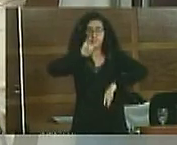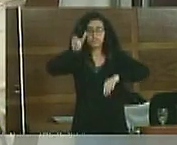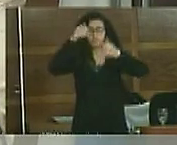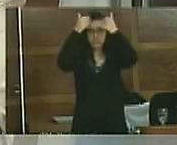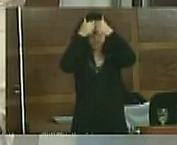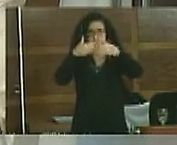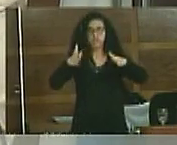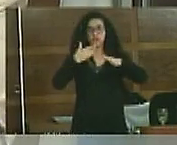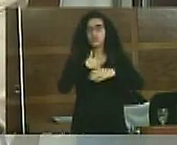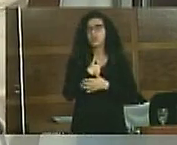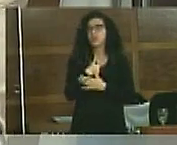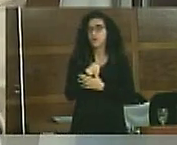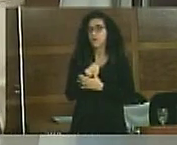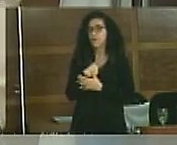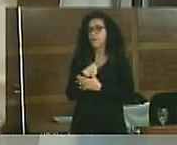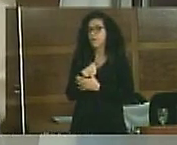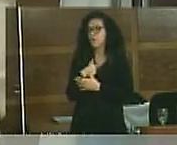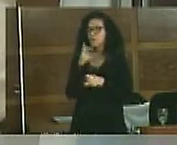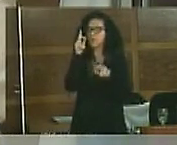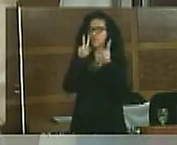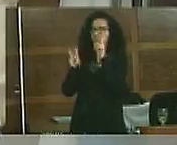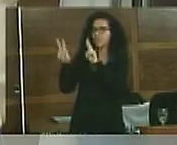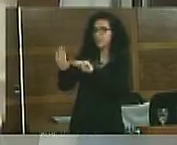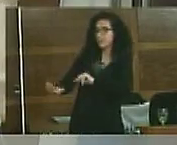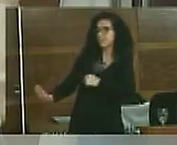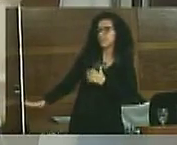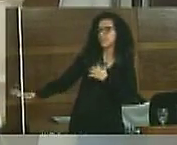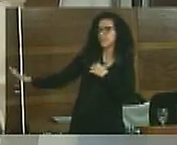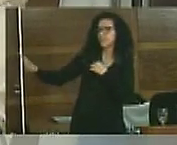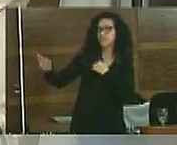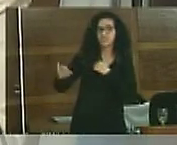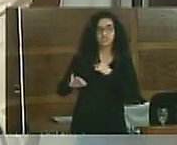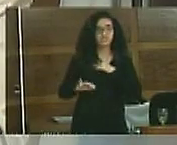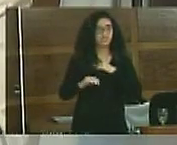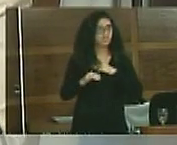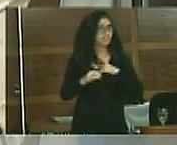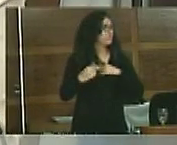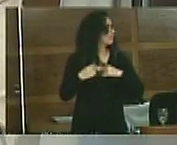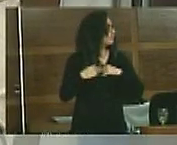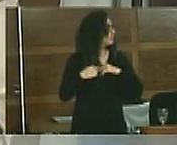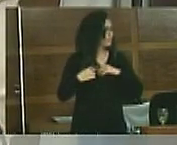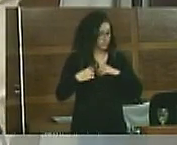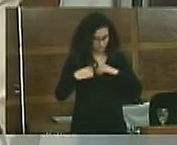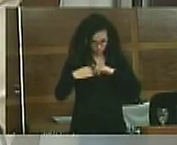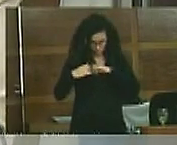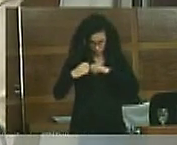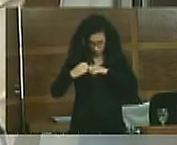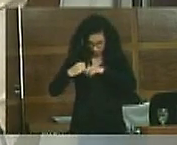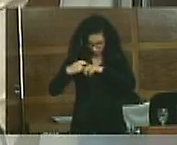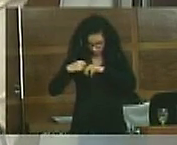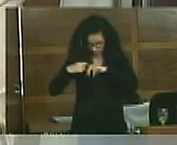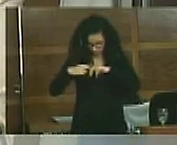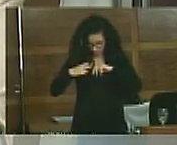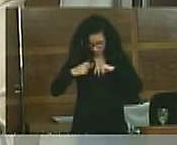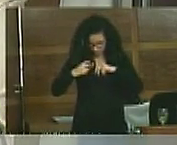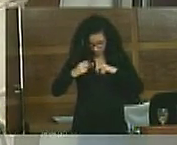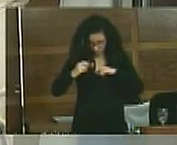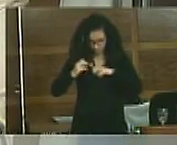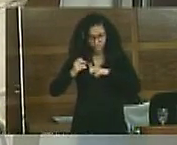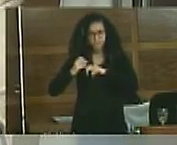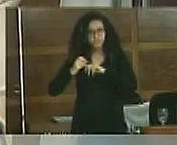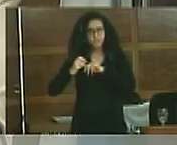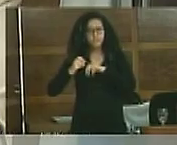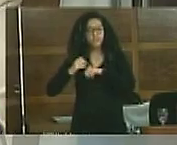eu vi aquelas crianças todas ali à minha frente e vi aquelas professoras maravilhosas que